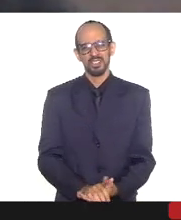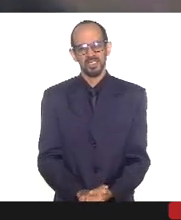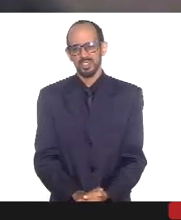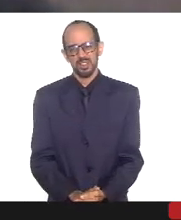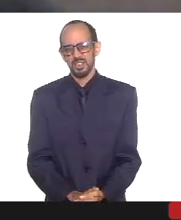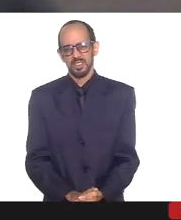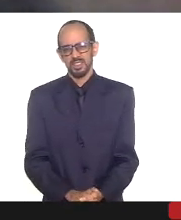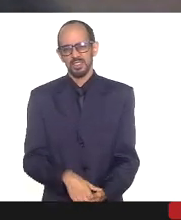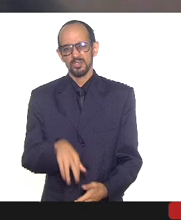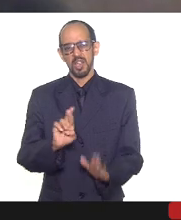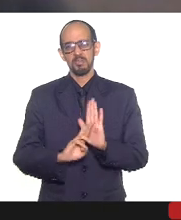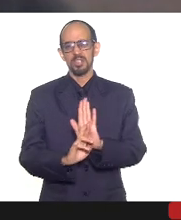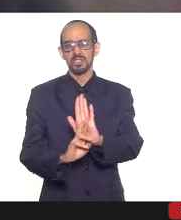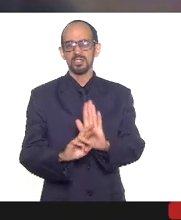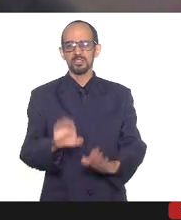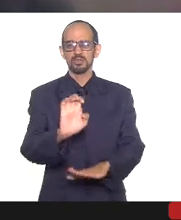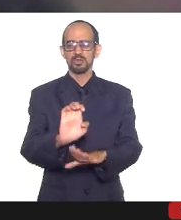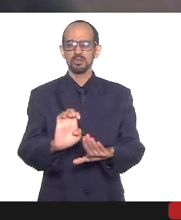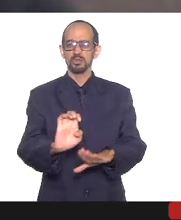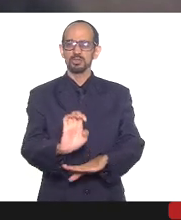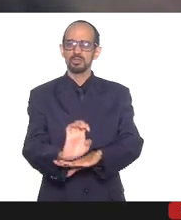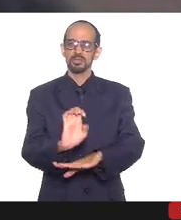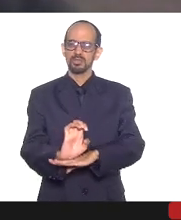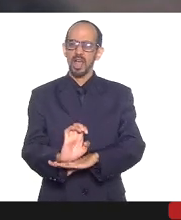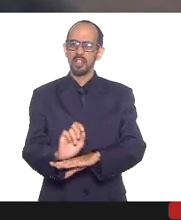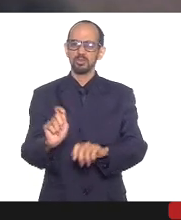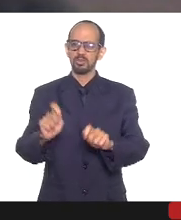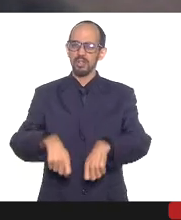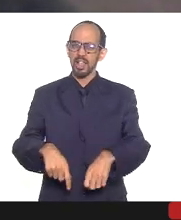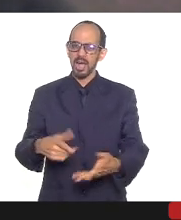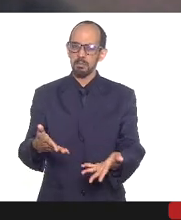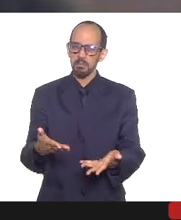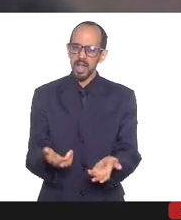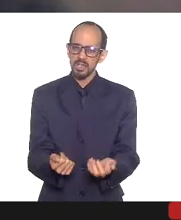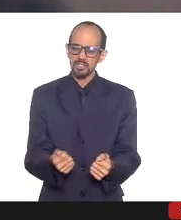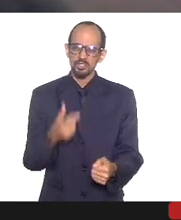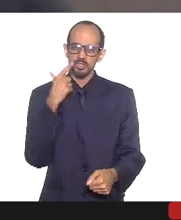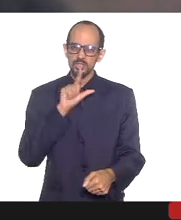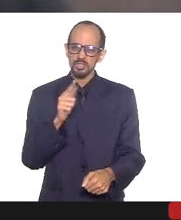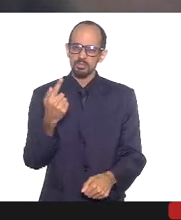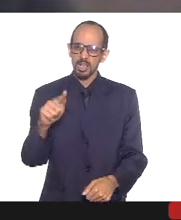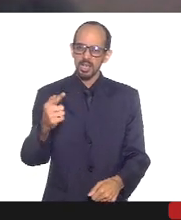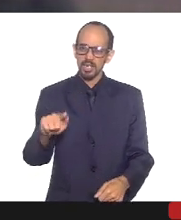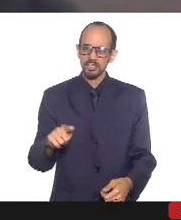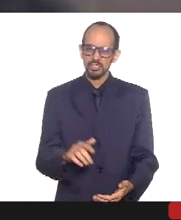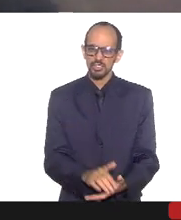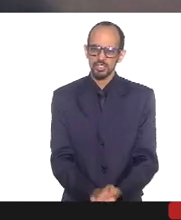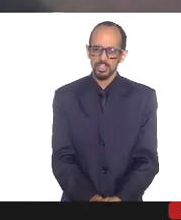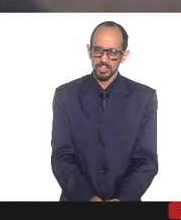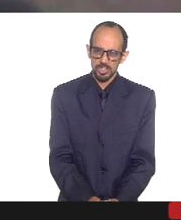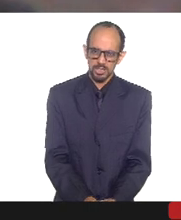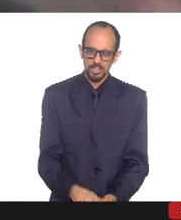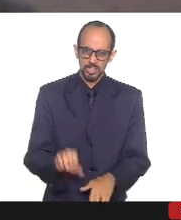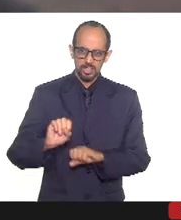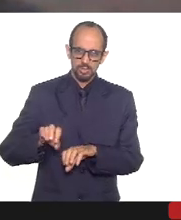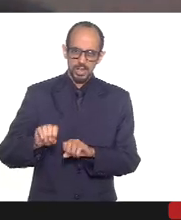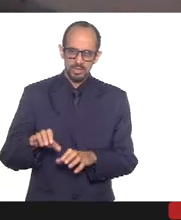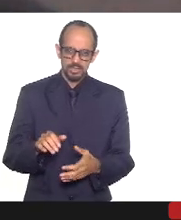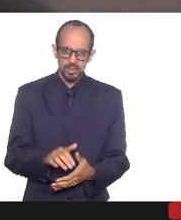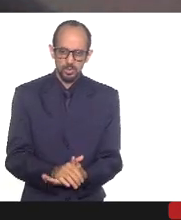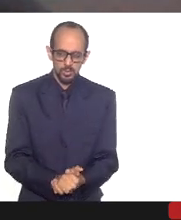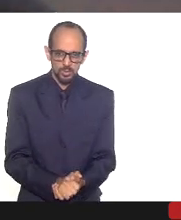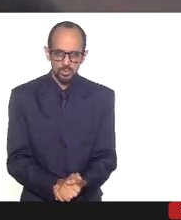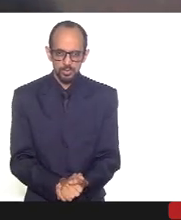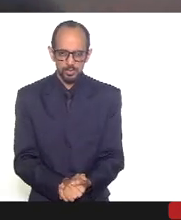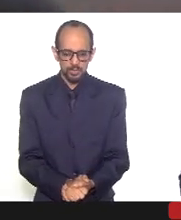de um Estado, né? Que não foi capaz de garantir a educação, que não está sendo capaz de garantir a educação mínima. E para finalizar a